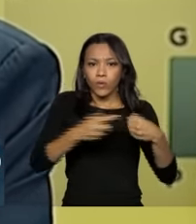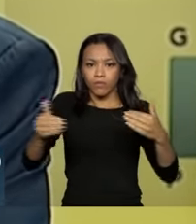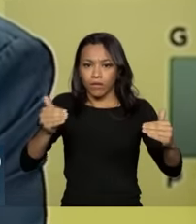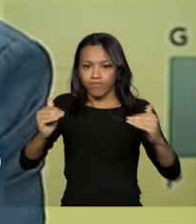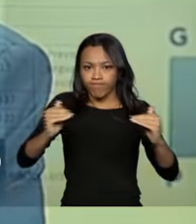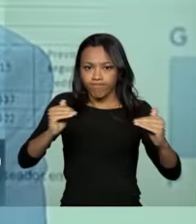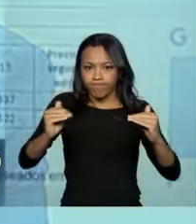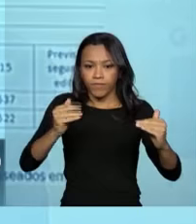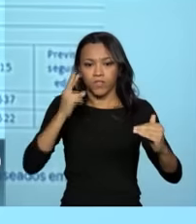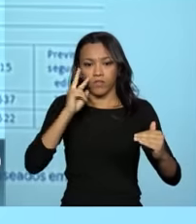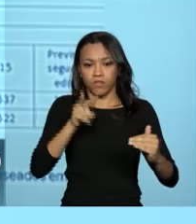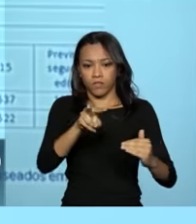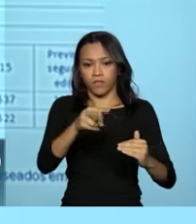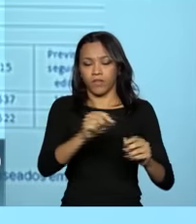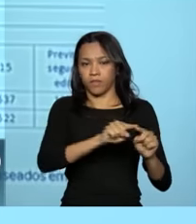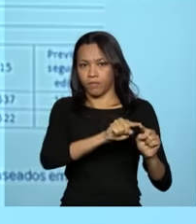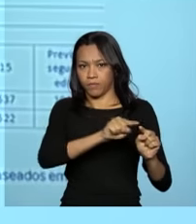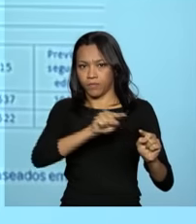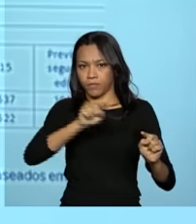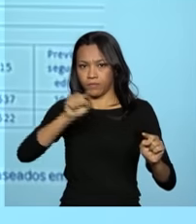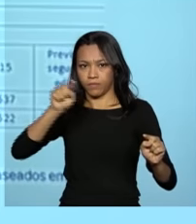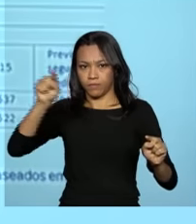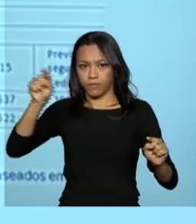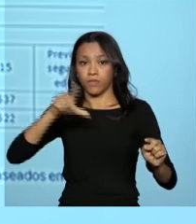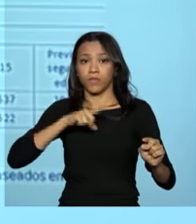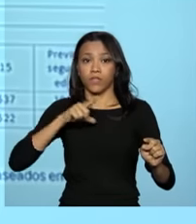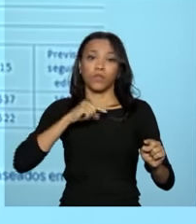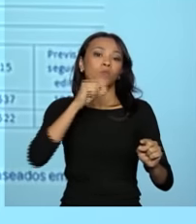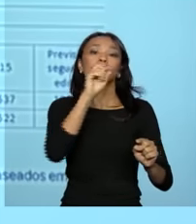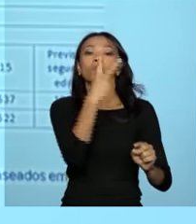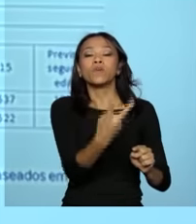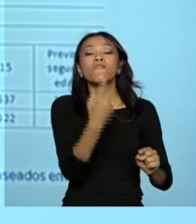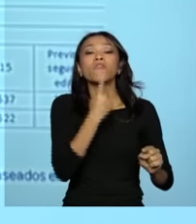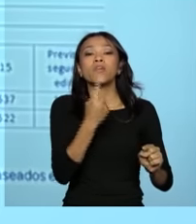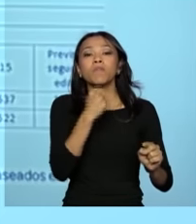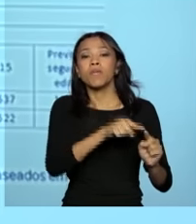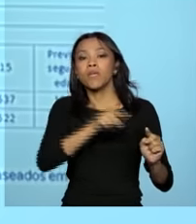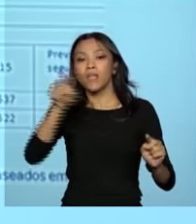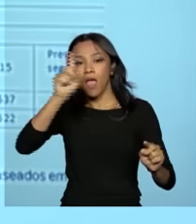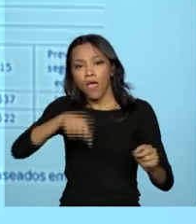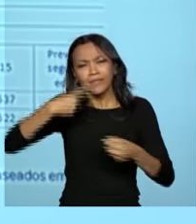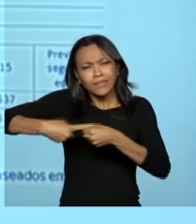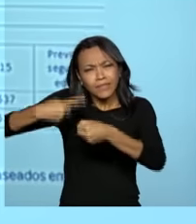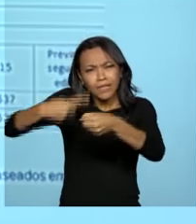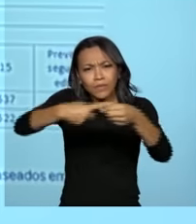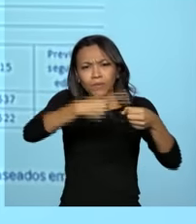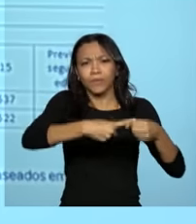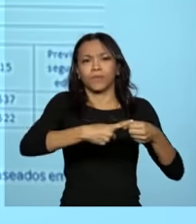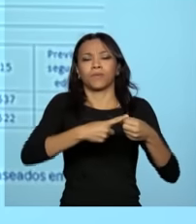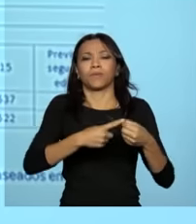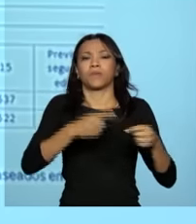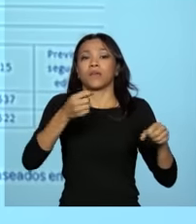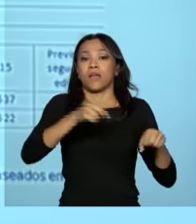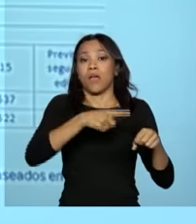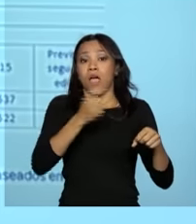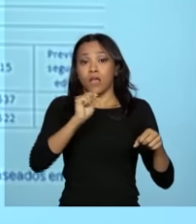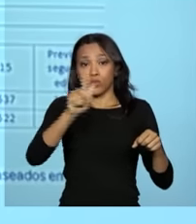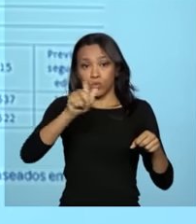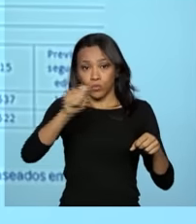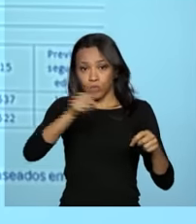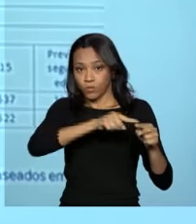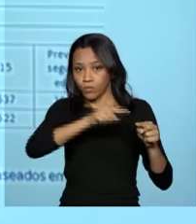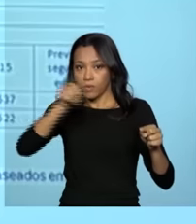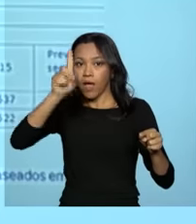este gráfico, ele tem dois pontos a destacar. A linha vermelha é interior, a linha azul é capital. Vocês